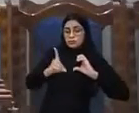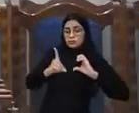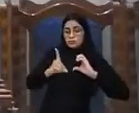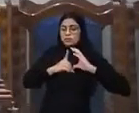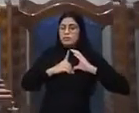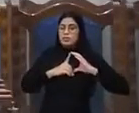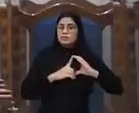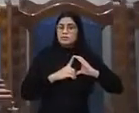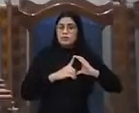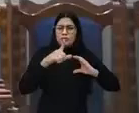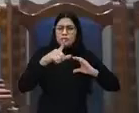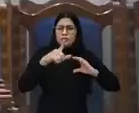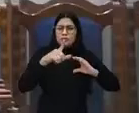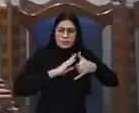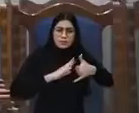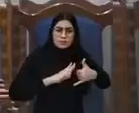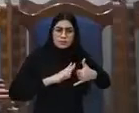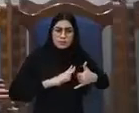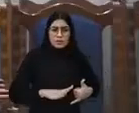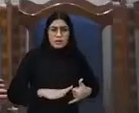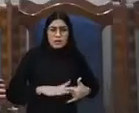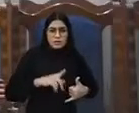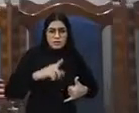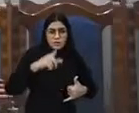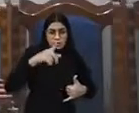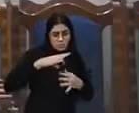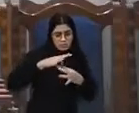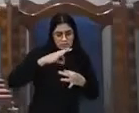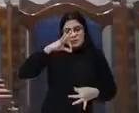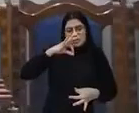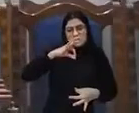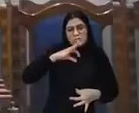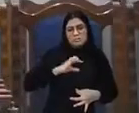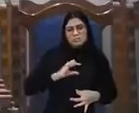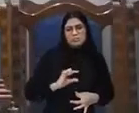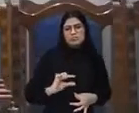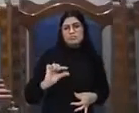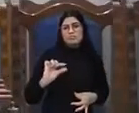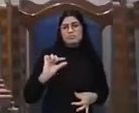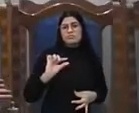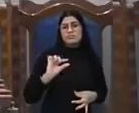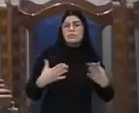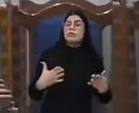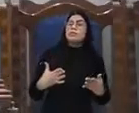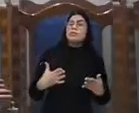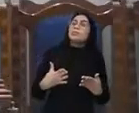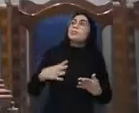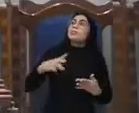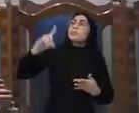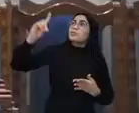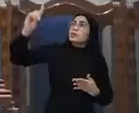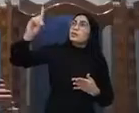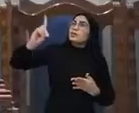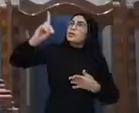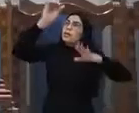abatido de espírito. Você está humilhado, está com o espírito abatido. Aí Deus disse, eu habito no alto e sublime trono. Mas eu